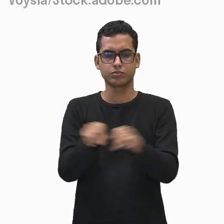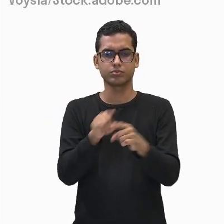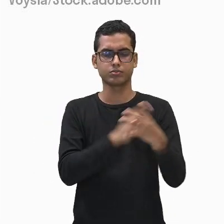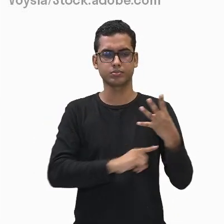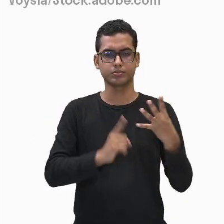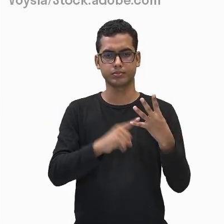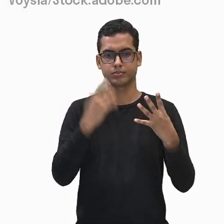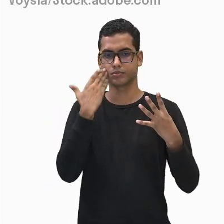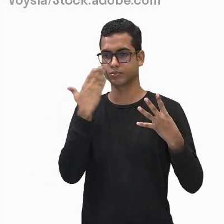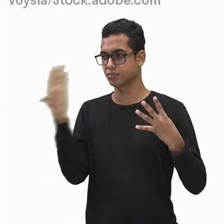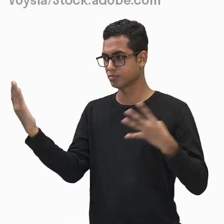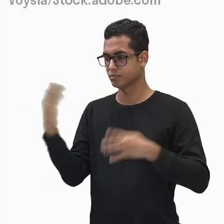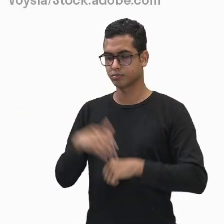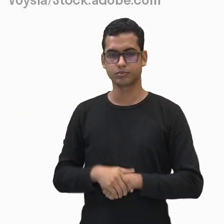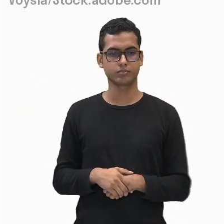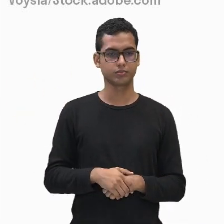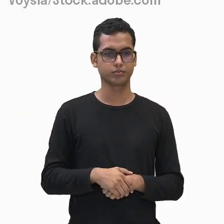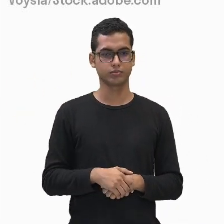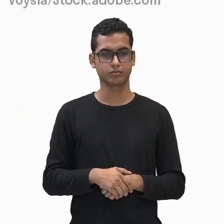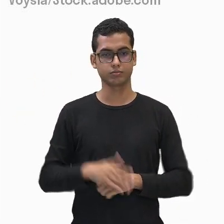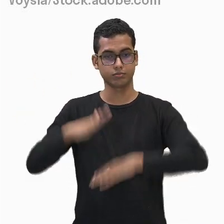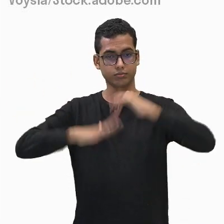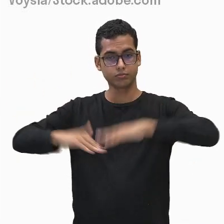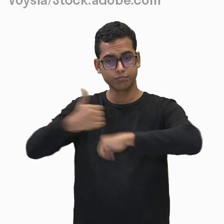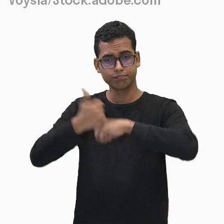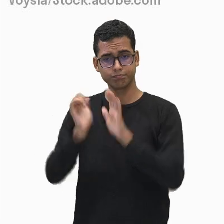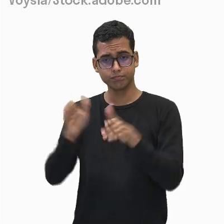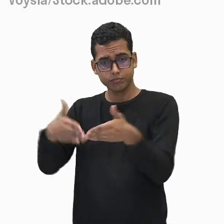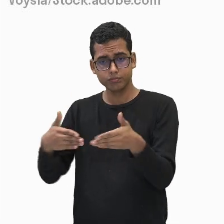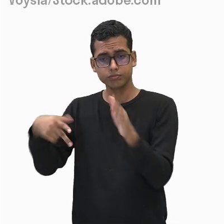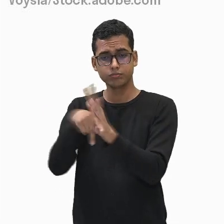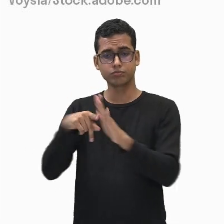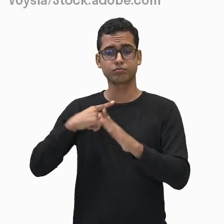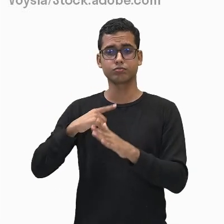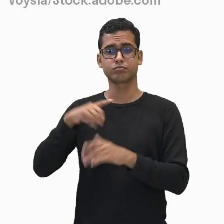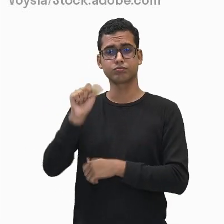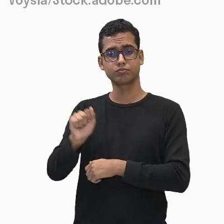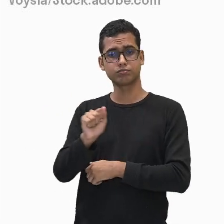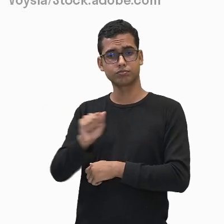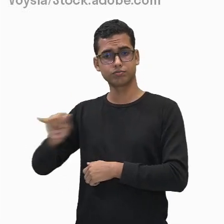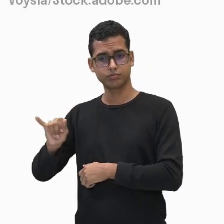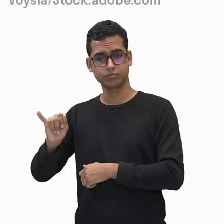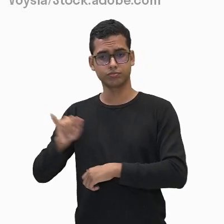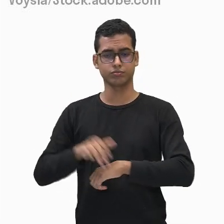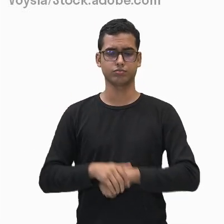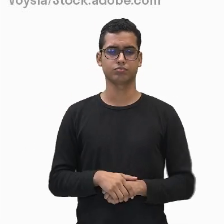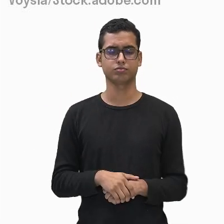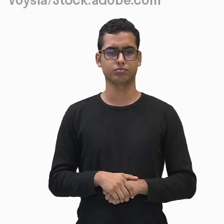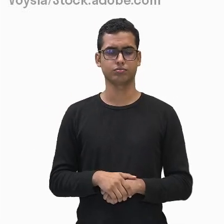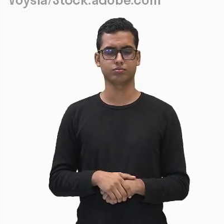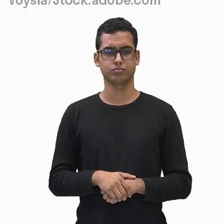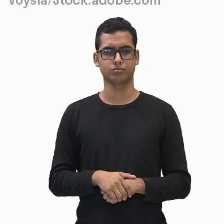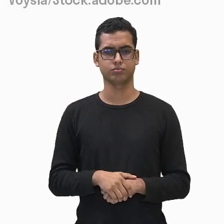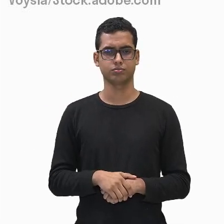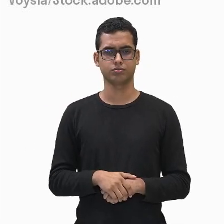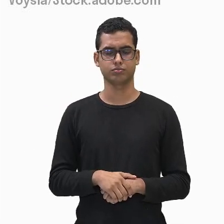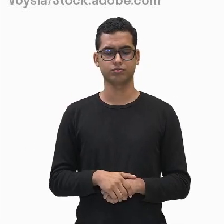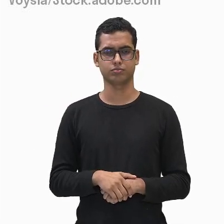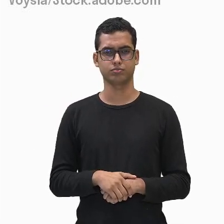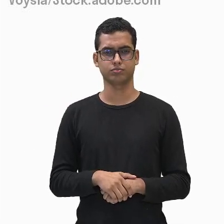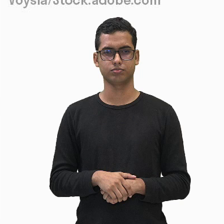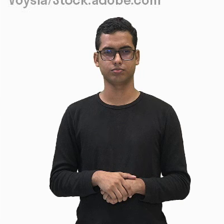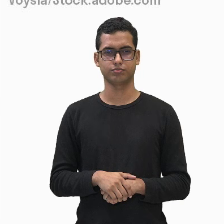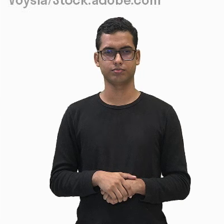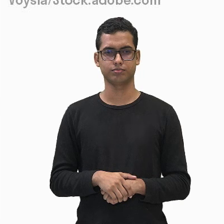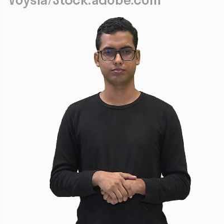inteligência artificial, é uma profissão que está muito em alta, que são os especialistas em inteligência artificial. Então,